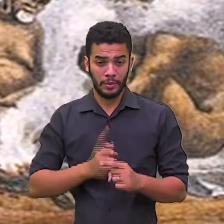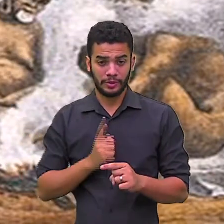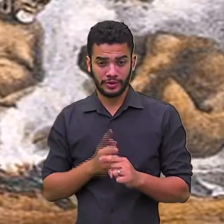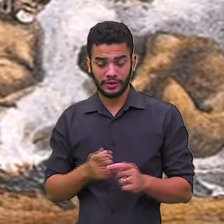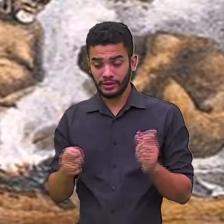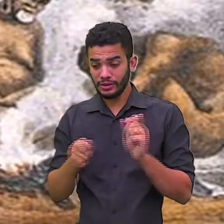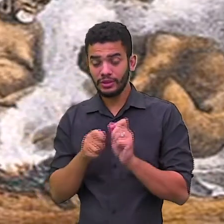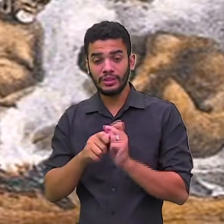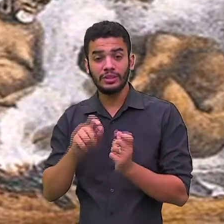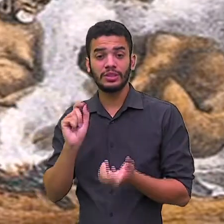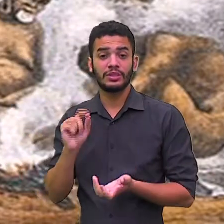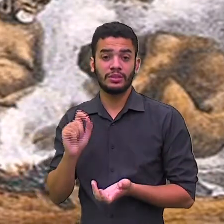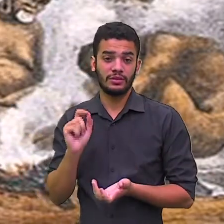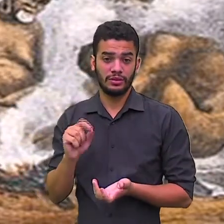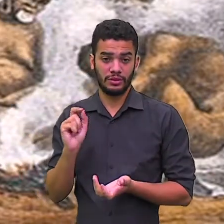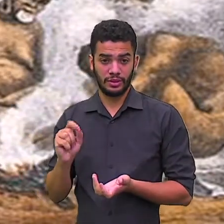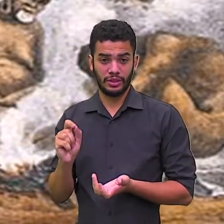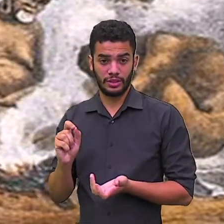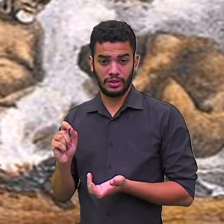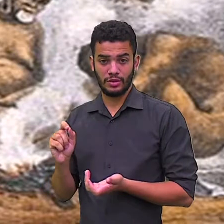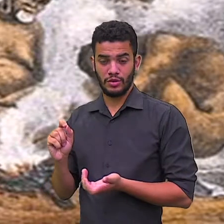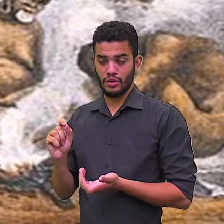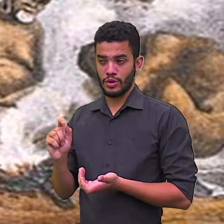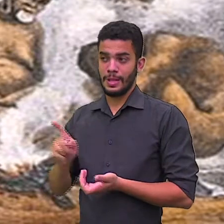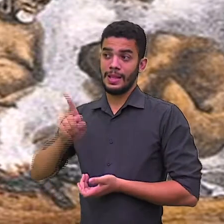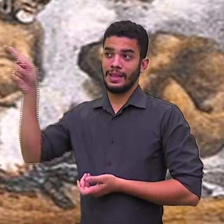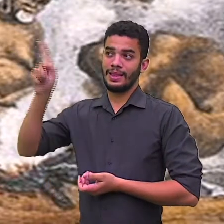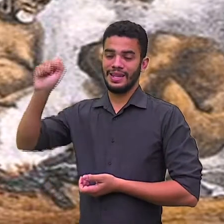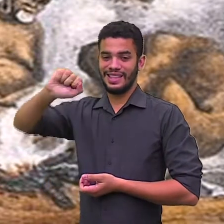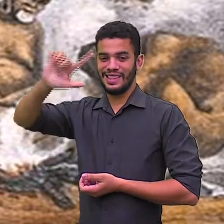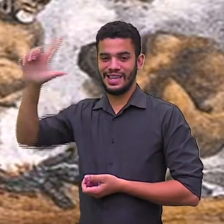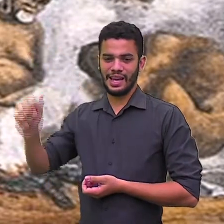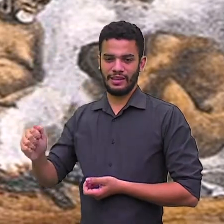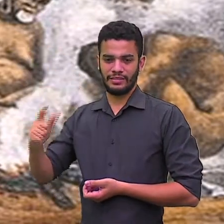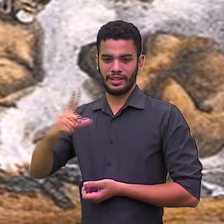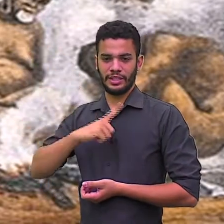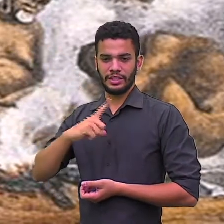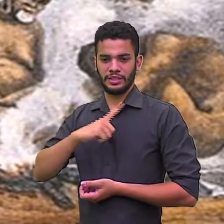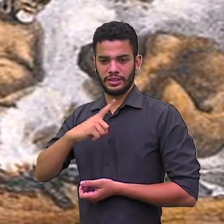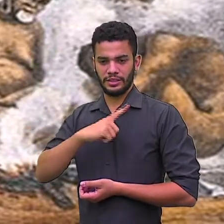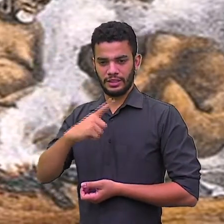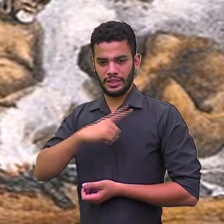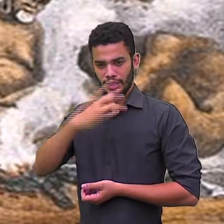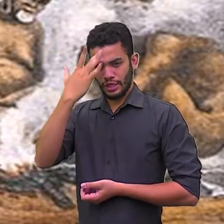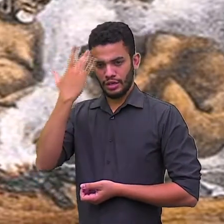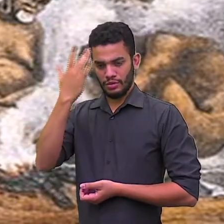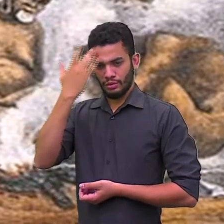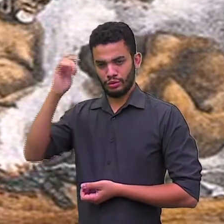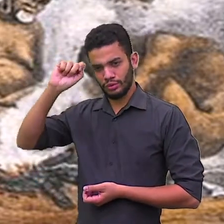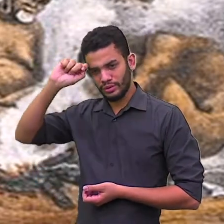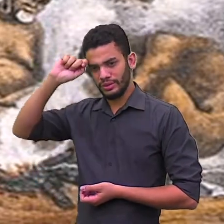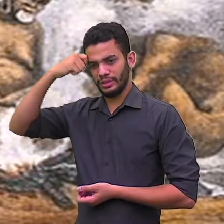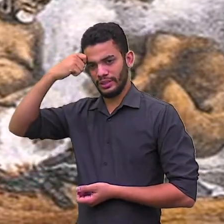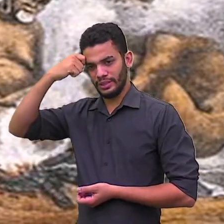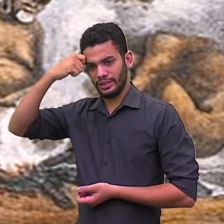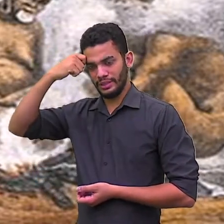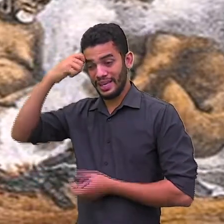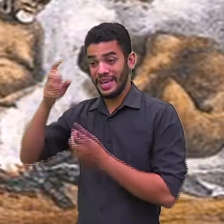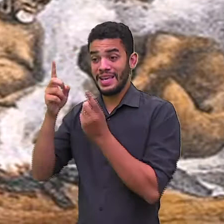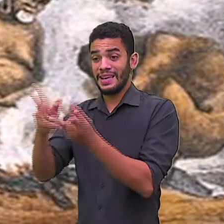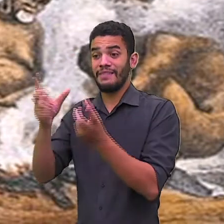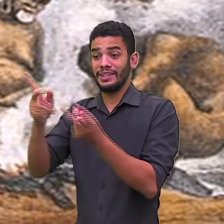comercializar com os próprios africanos essa peça, né? Era chamado de peças, esse